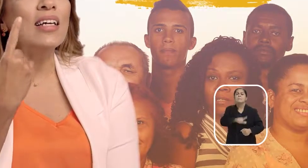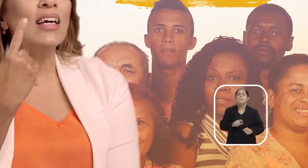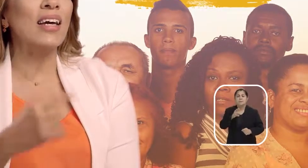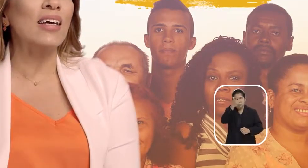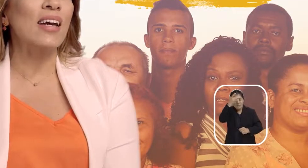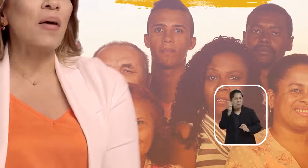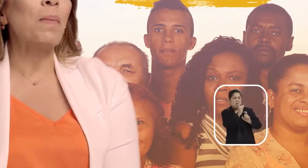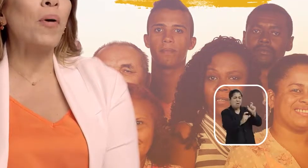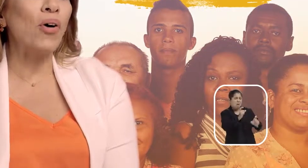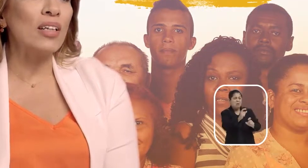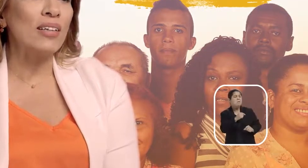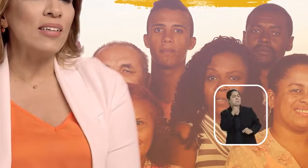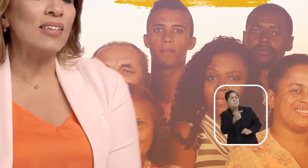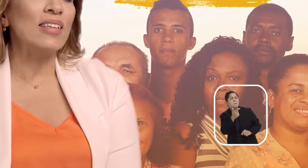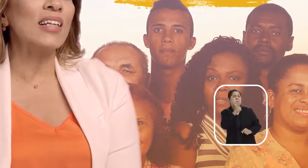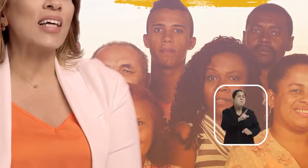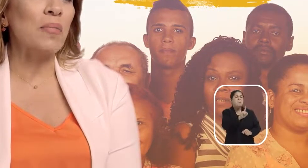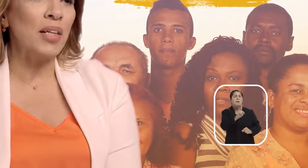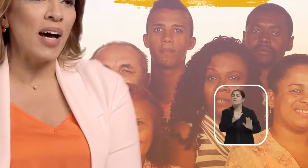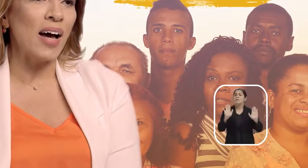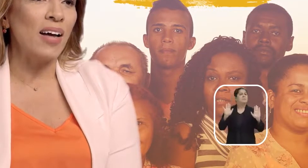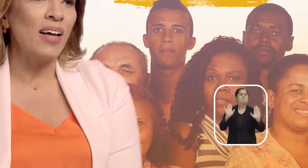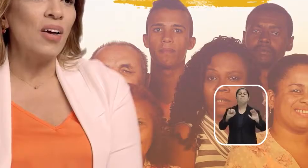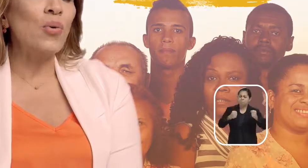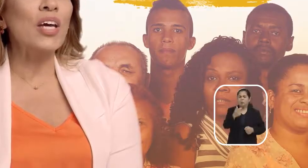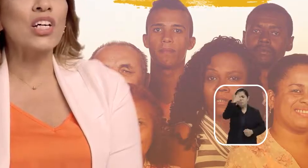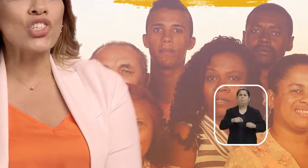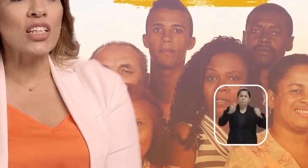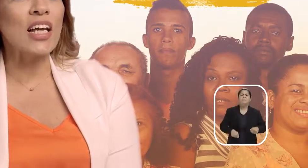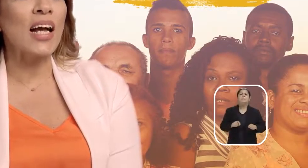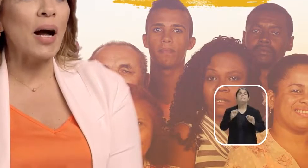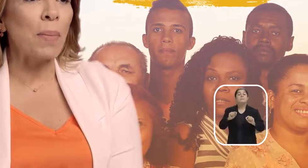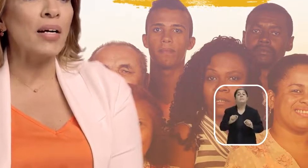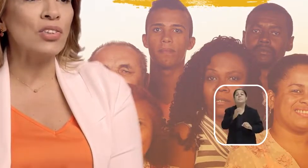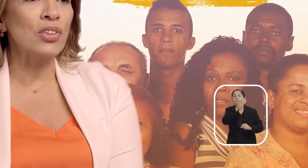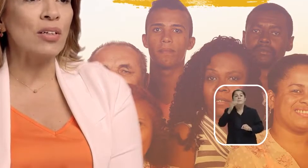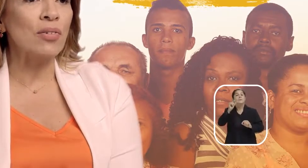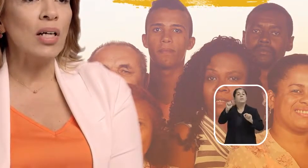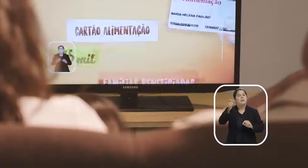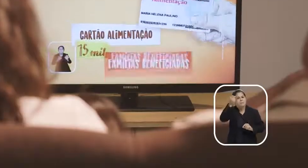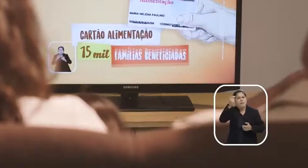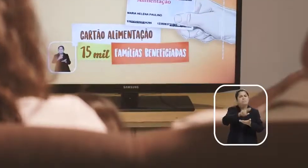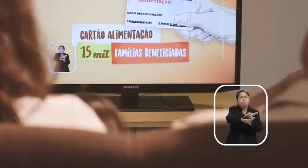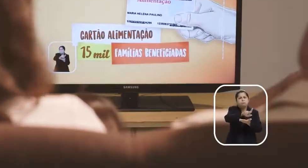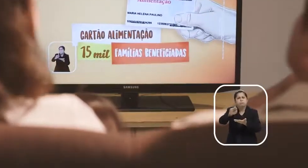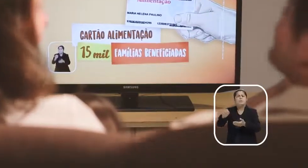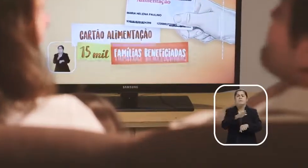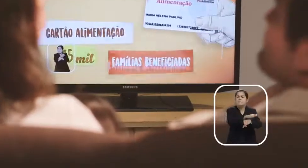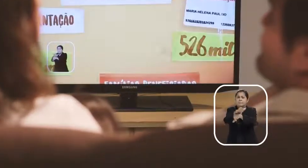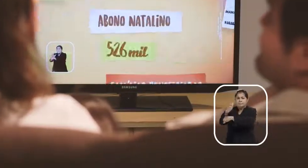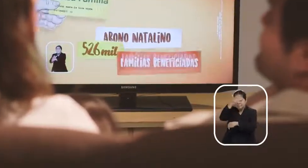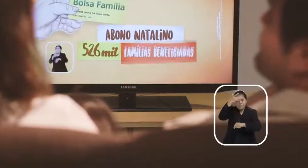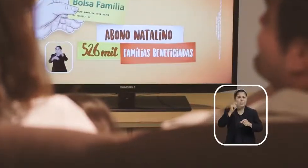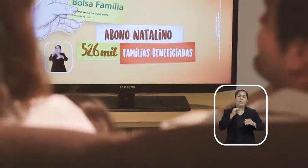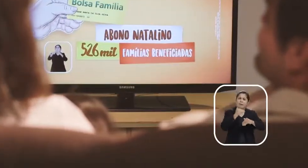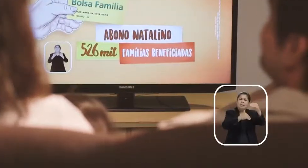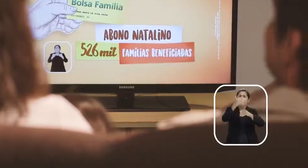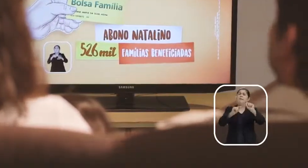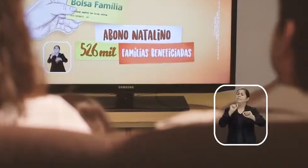eu sou, estudando onde eu tenho estudado, eu não chegaria a fazer um mestrado. Pode ser uma assistência negada, pode ser uma